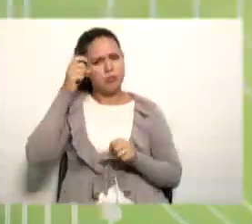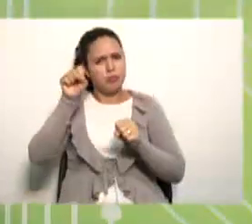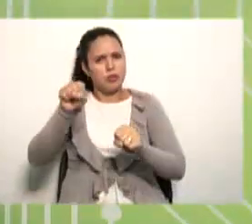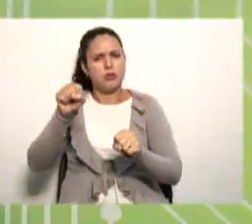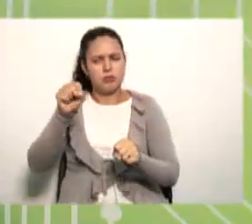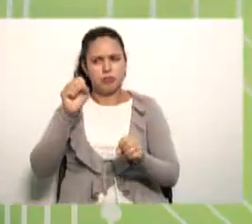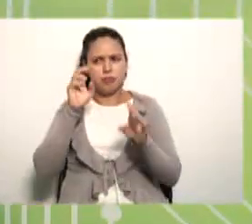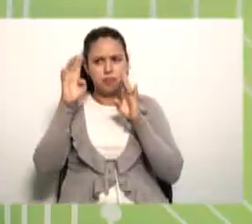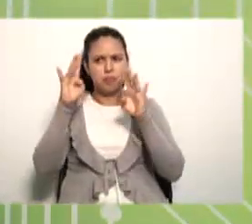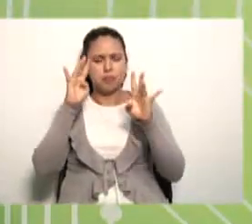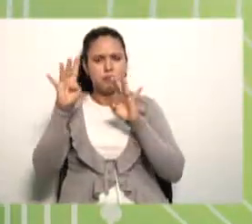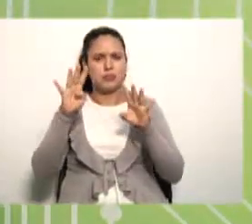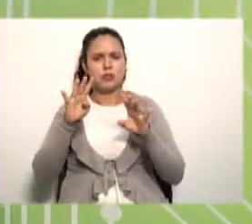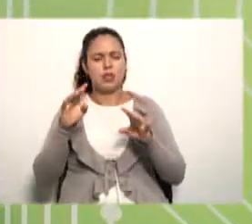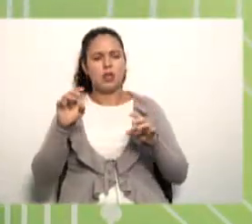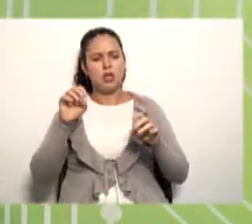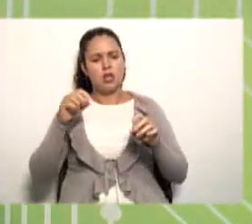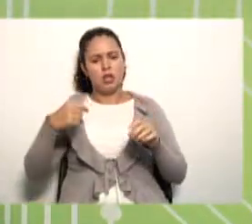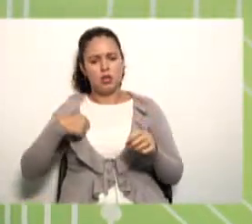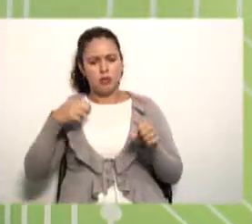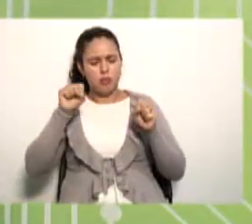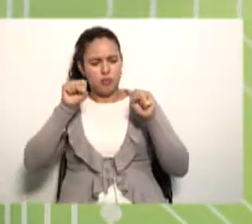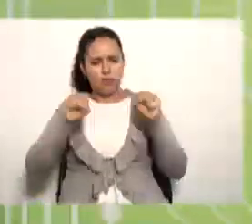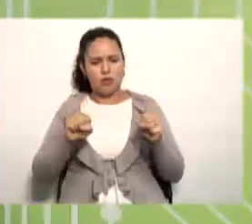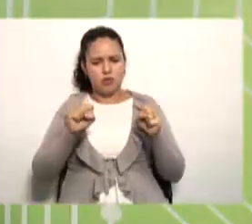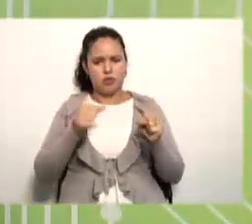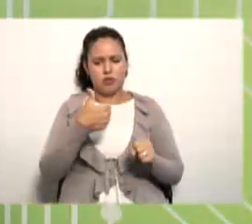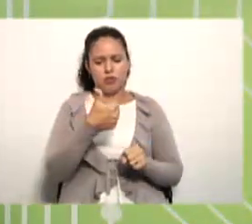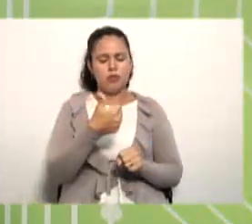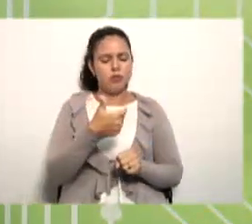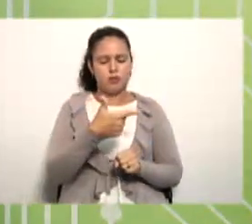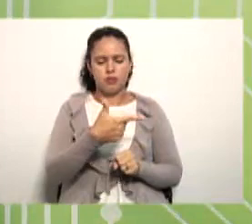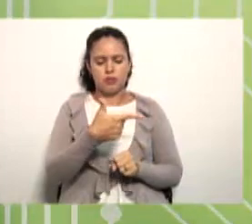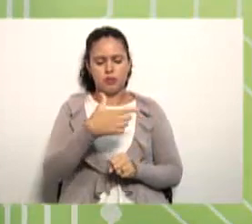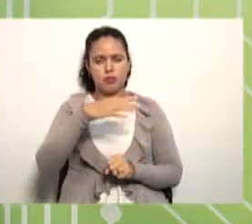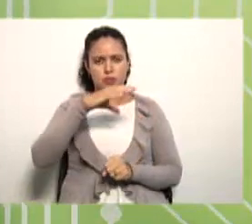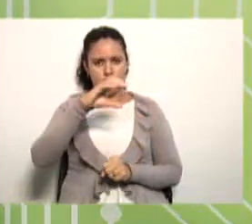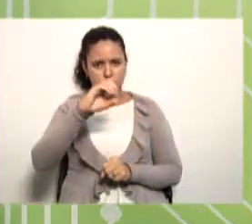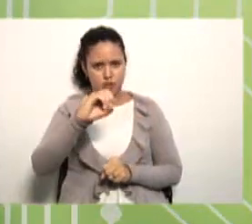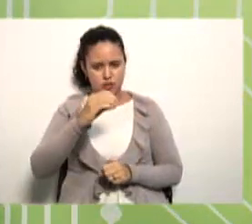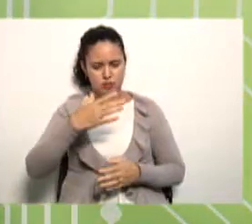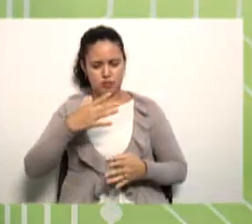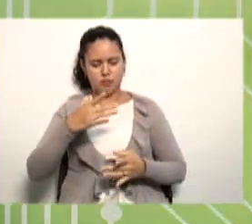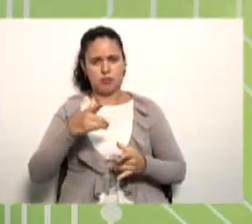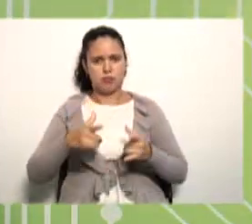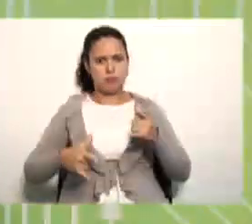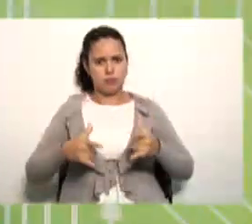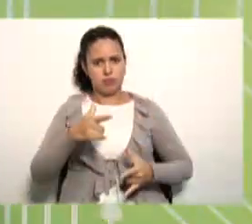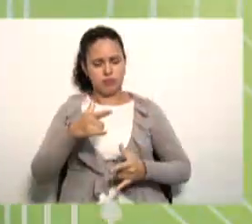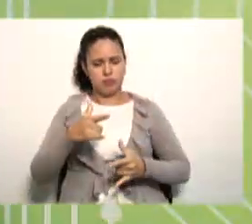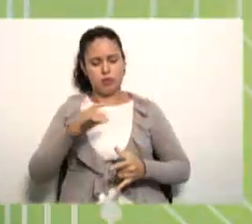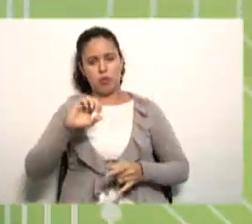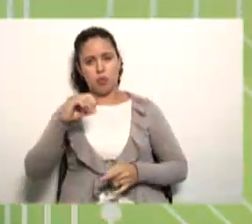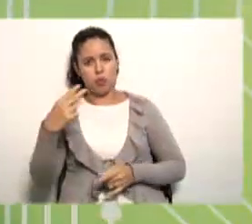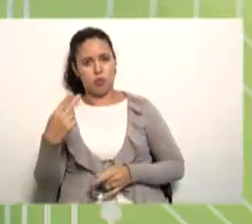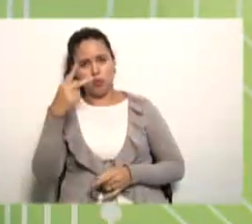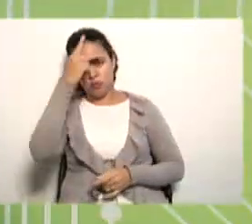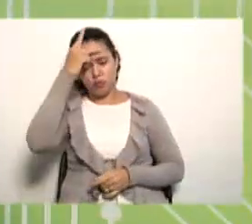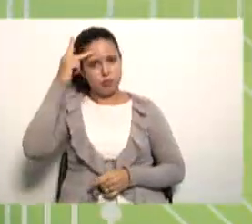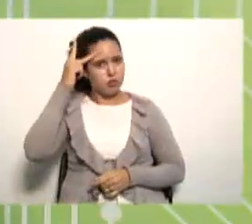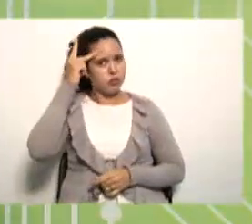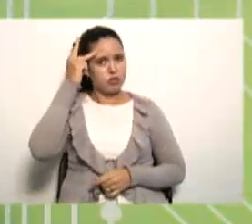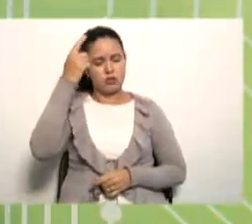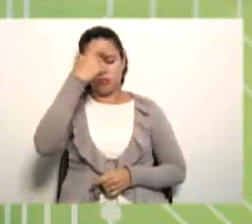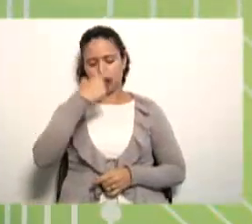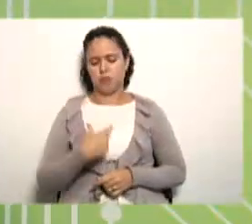usar 20 computadores, 20 robôs para substituir 30 funcionários. E aí você poderia talvez tentar